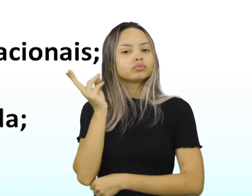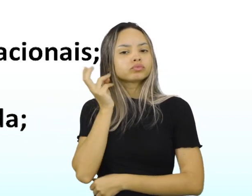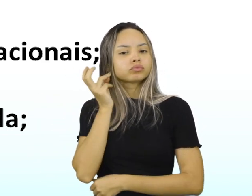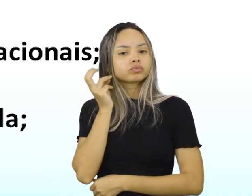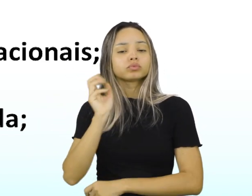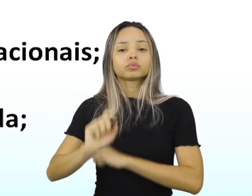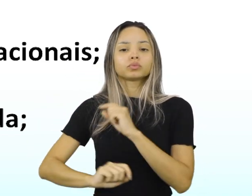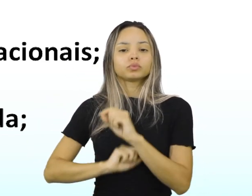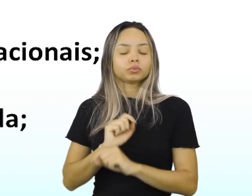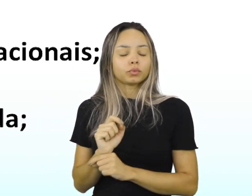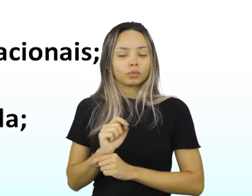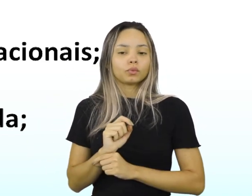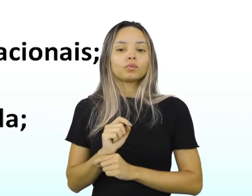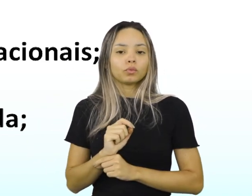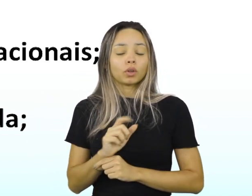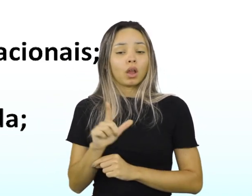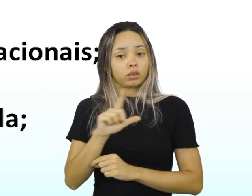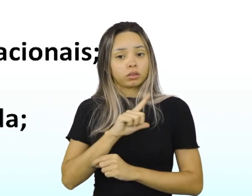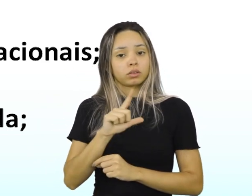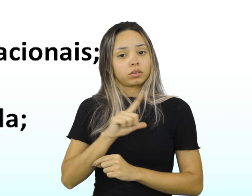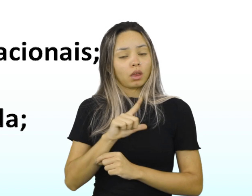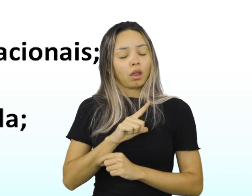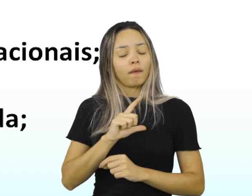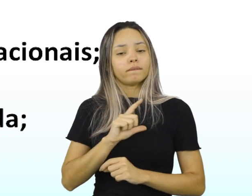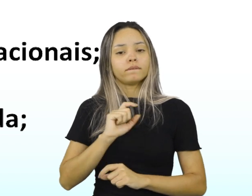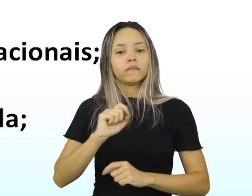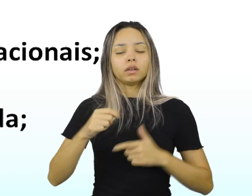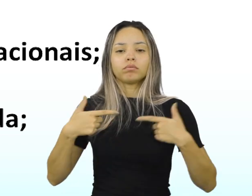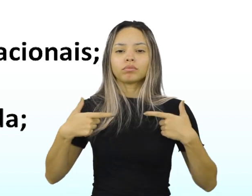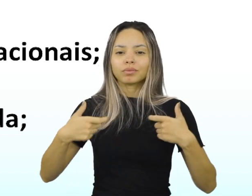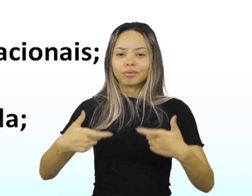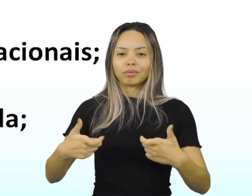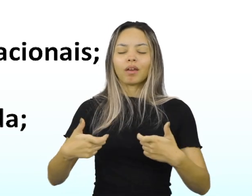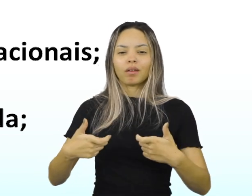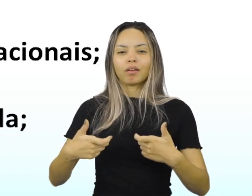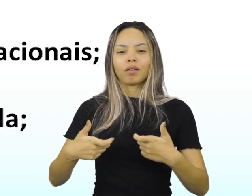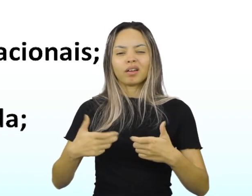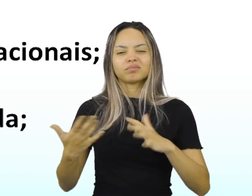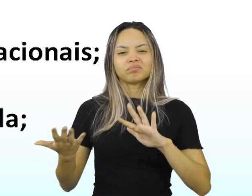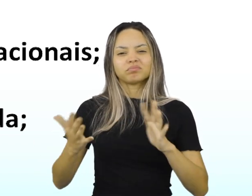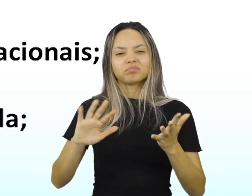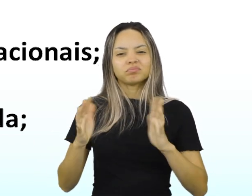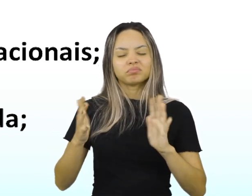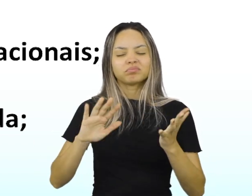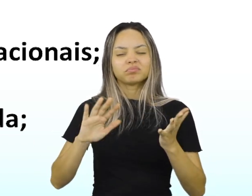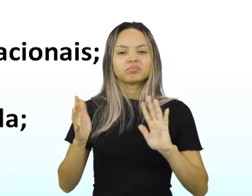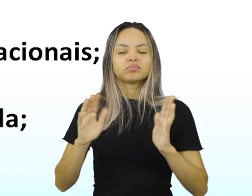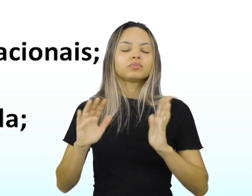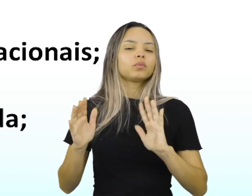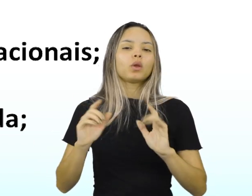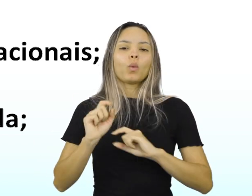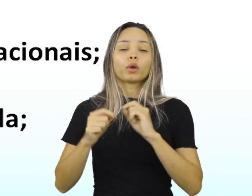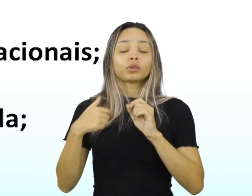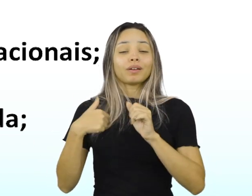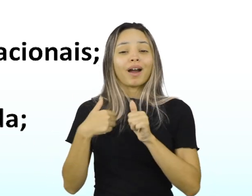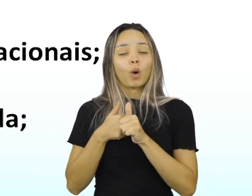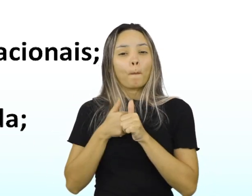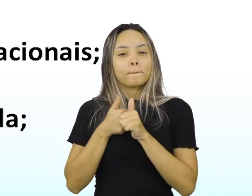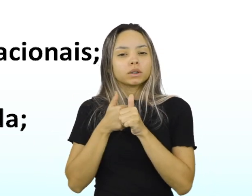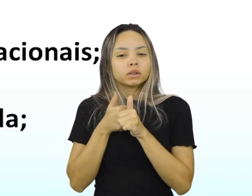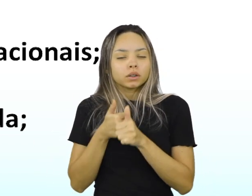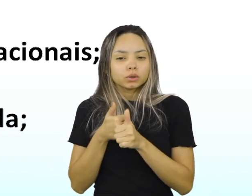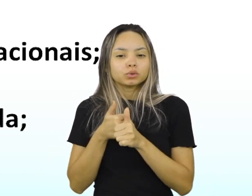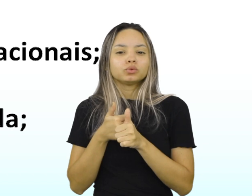estava ouvindo notícias de um bombardeio que está acontecendo poucas horas antes ali no Oriente Médio. Estava acompanhando em